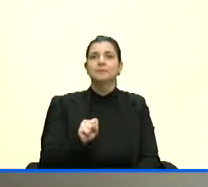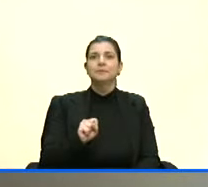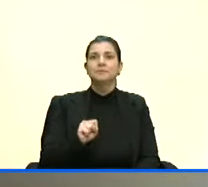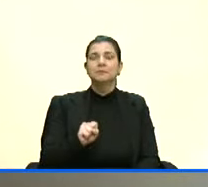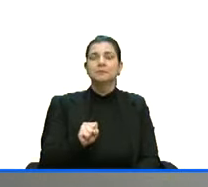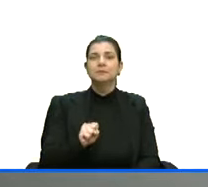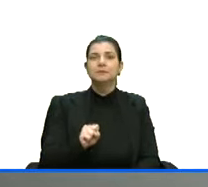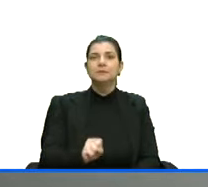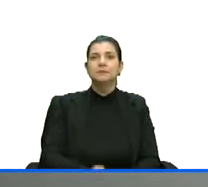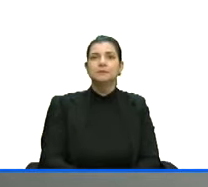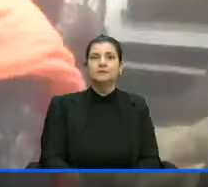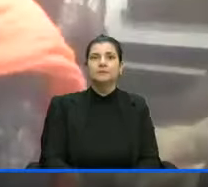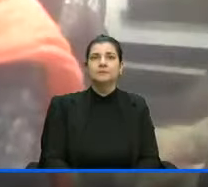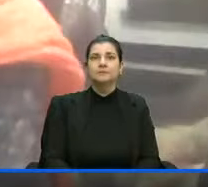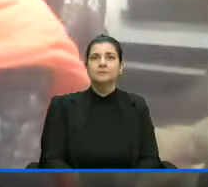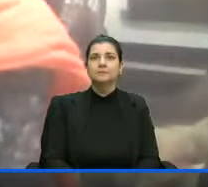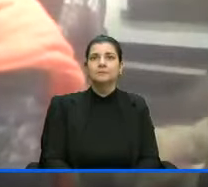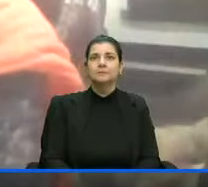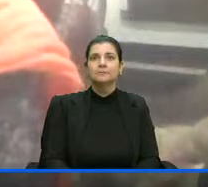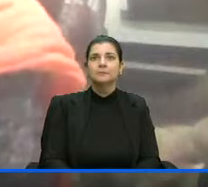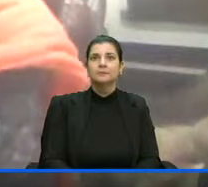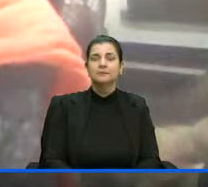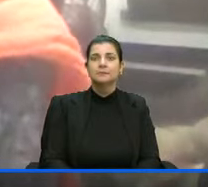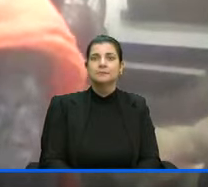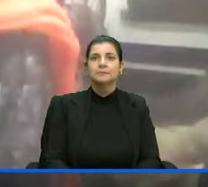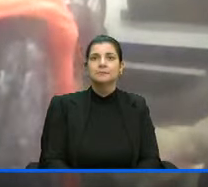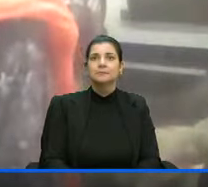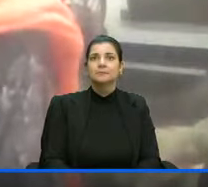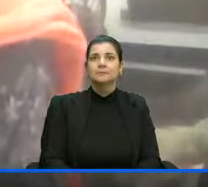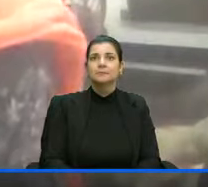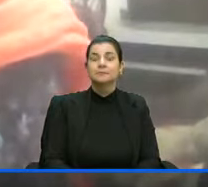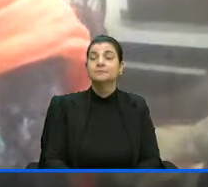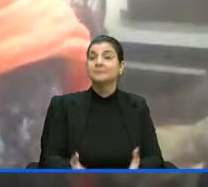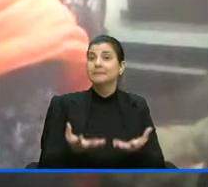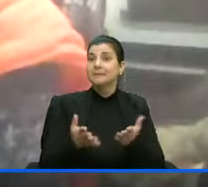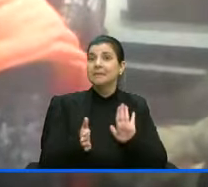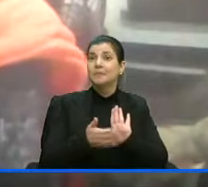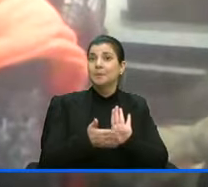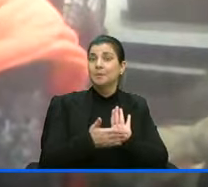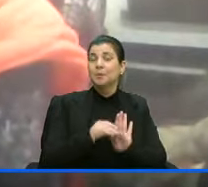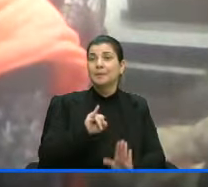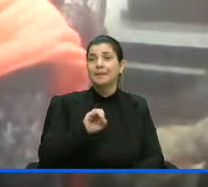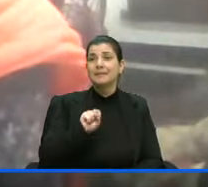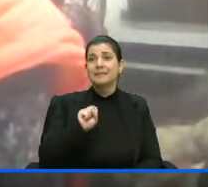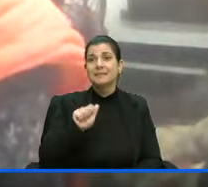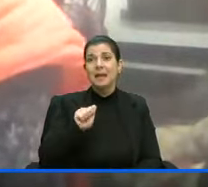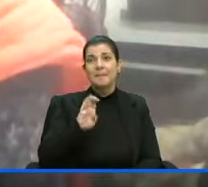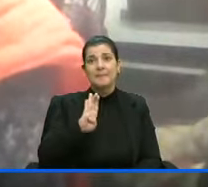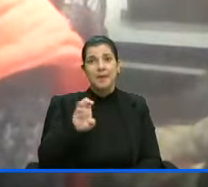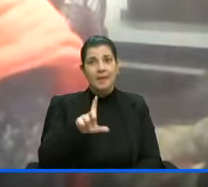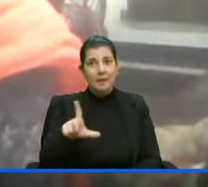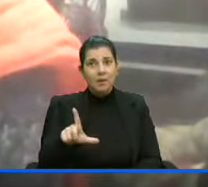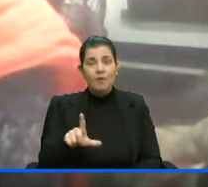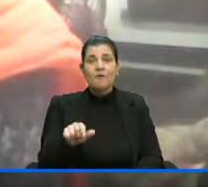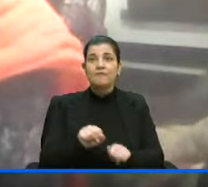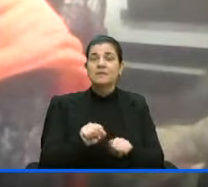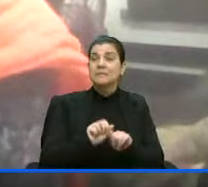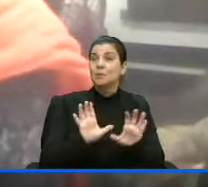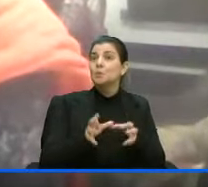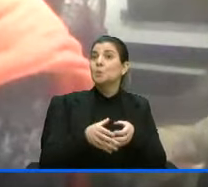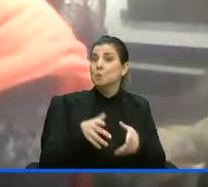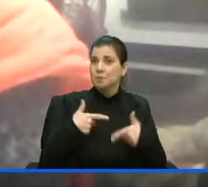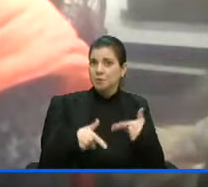ajudar para os encaminhamentos, realmente quero que a gente seja objetiva. Queria até propor para a Isabel, eu acho que a gente tem que fazer um grupo de trabalho